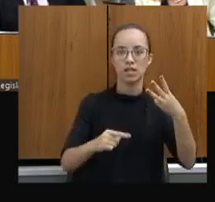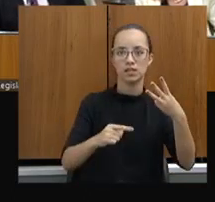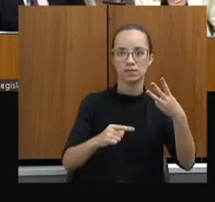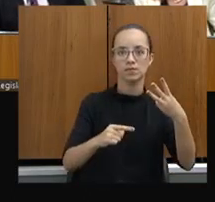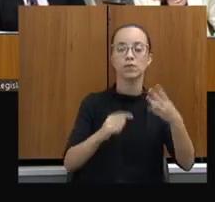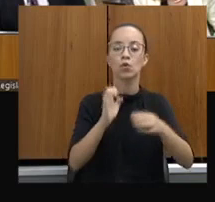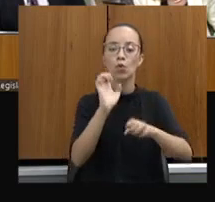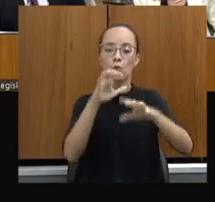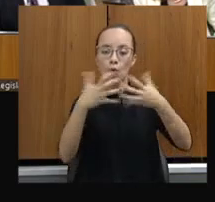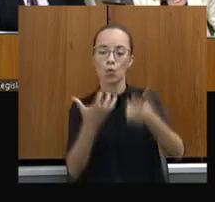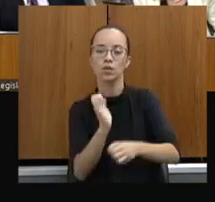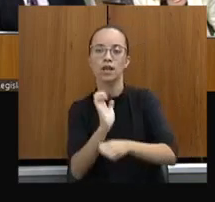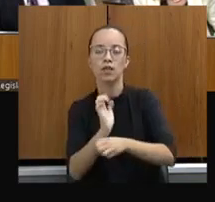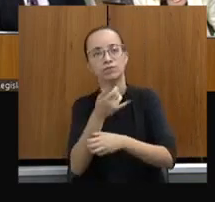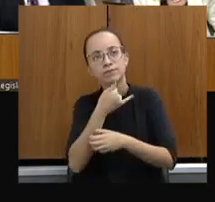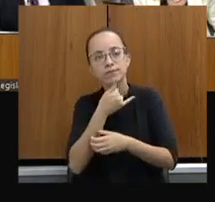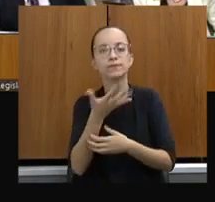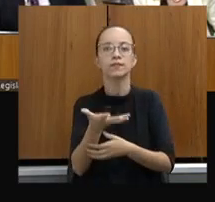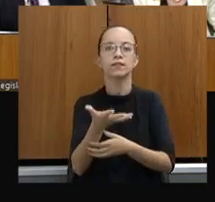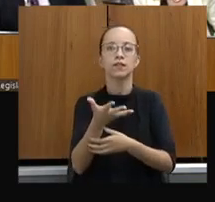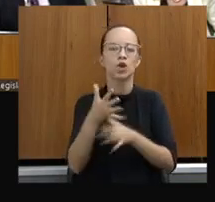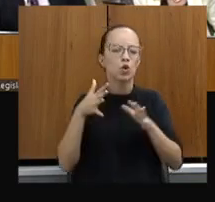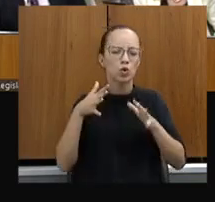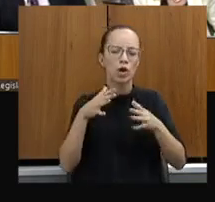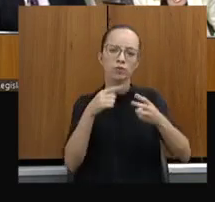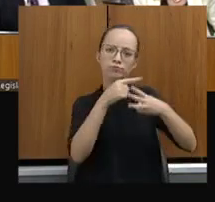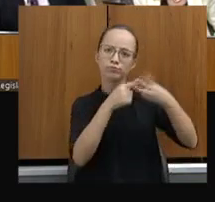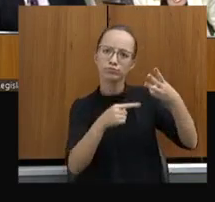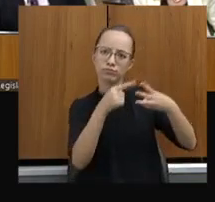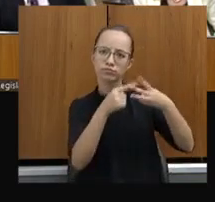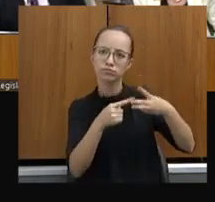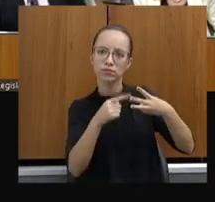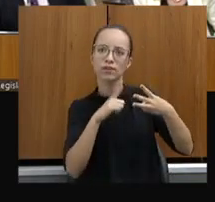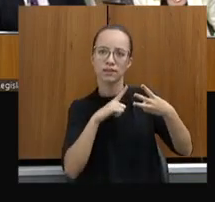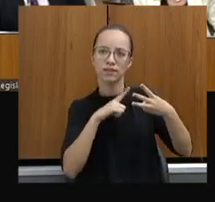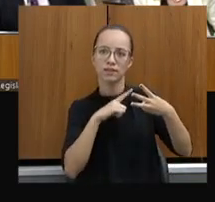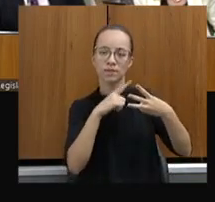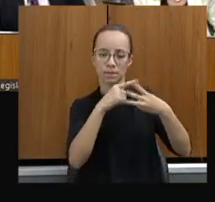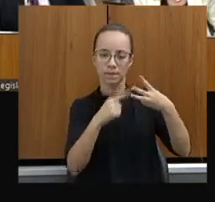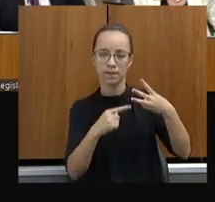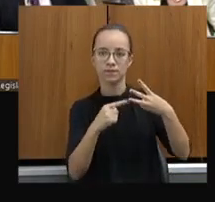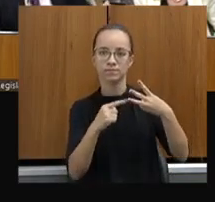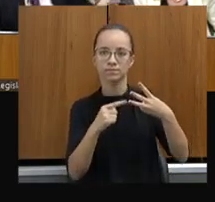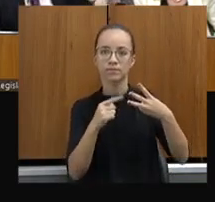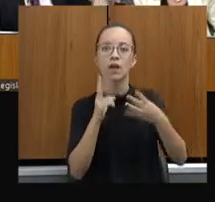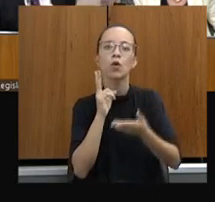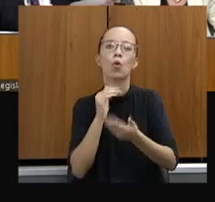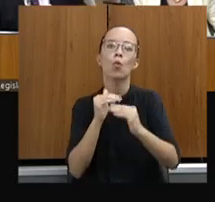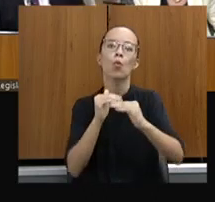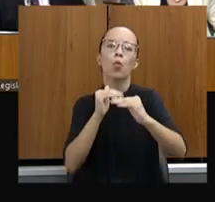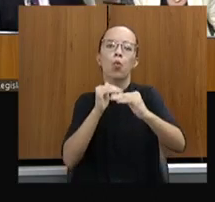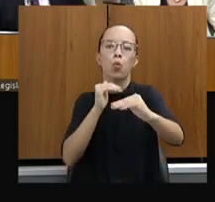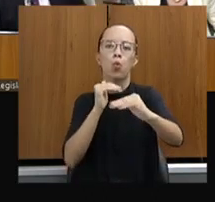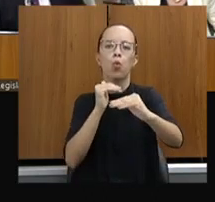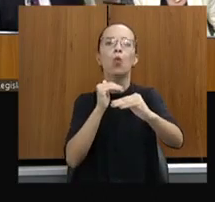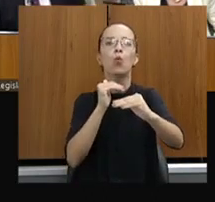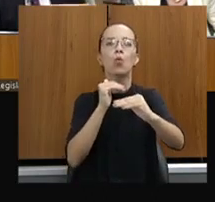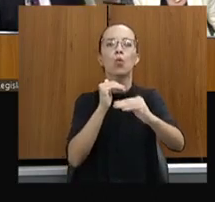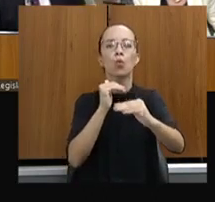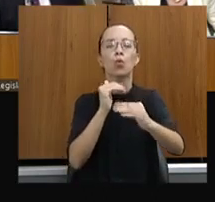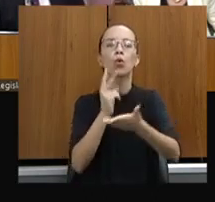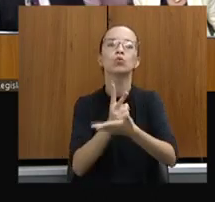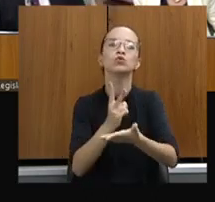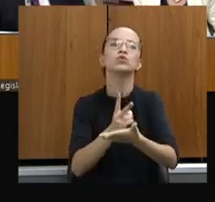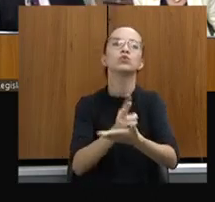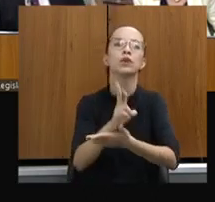atende infelizmente Ele atende todas as três pré-condições mas enfim então está permanece apto a se habilitar